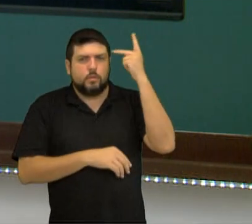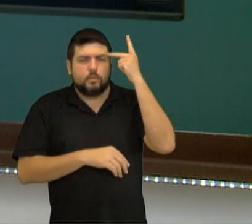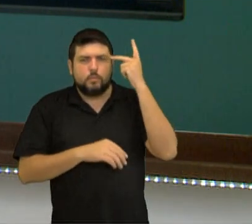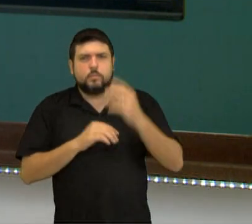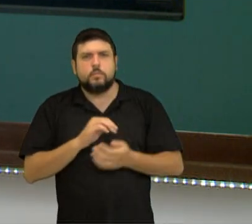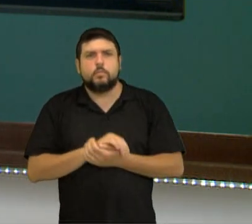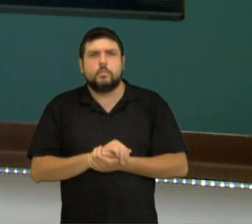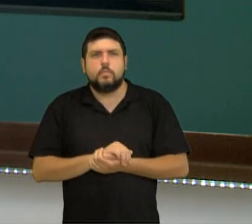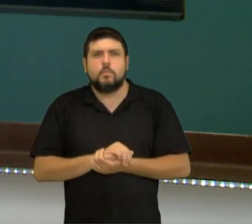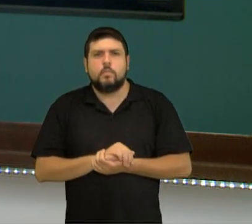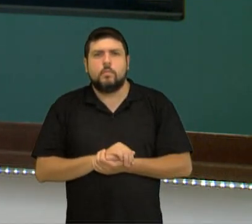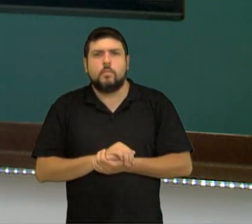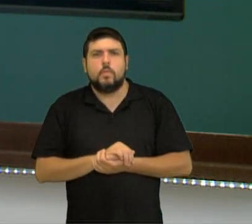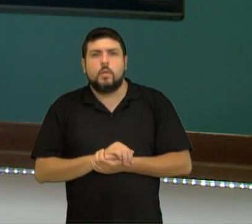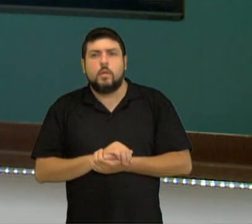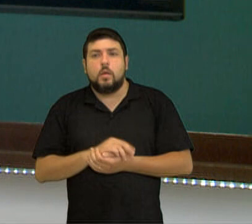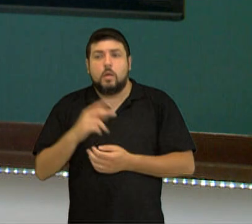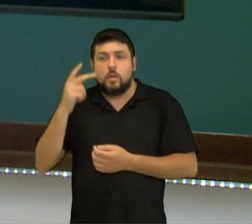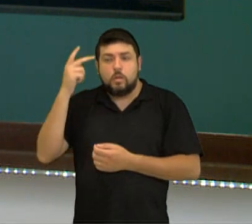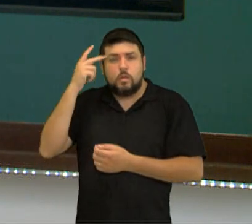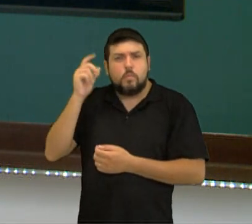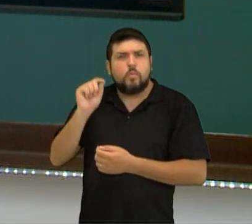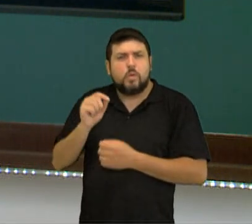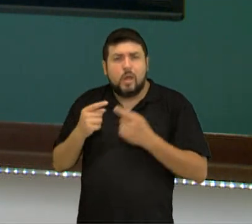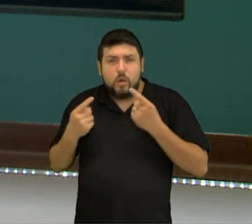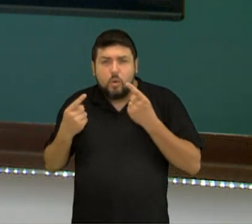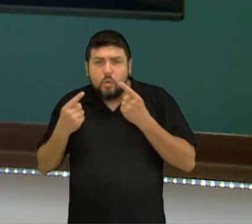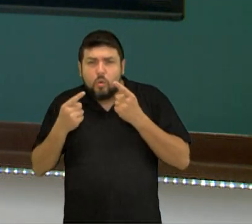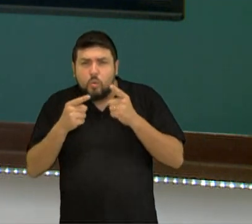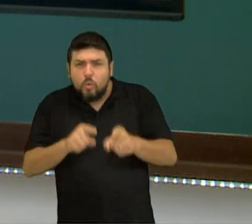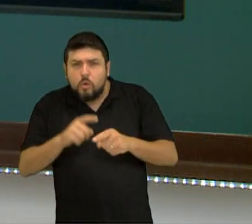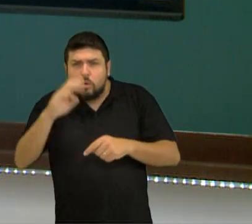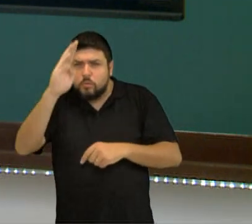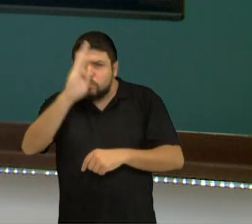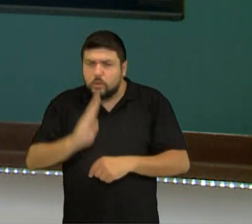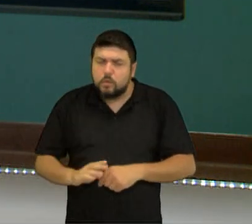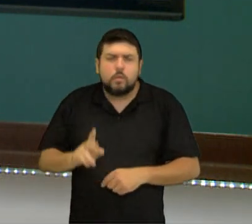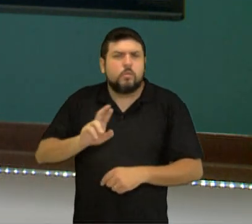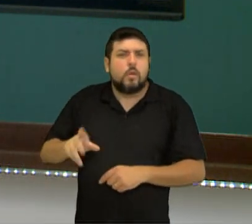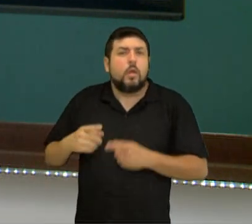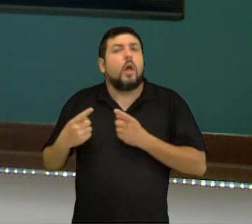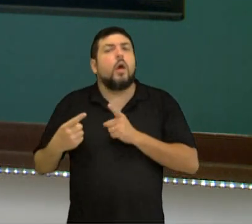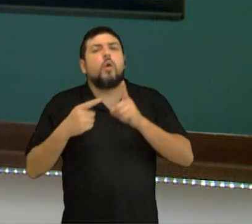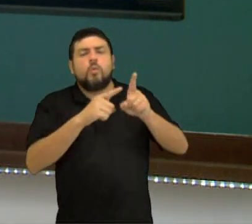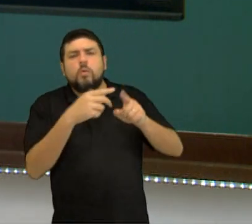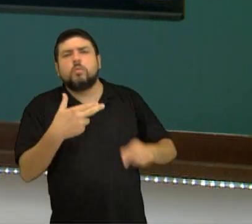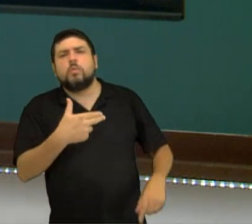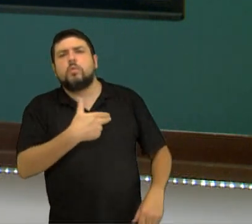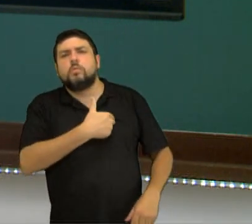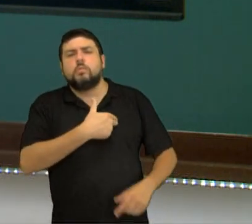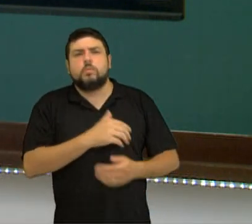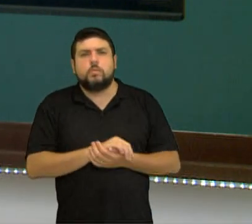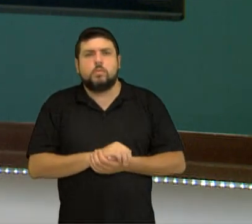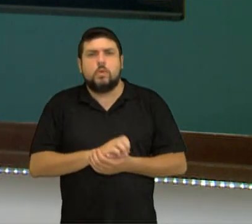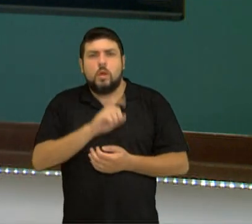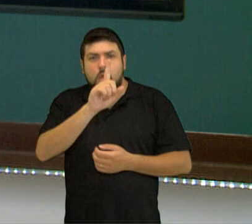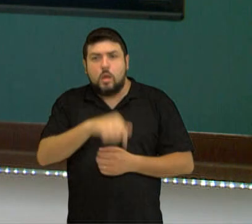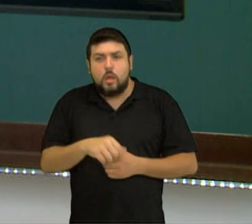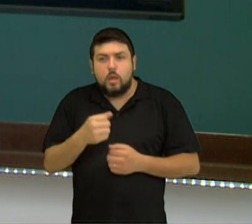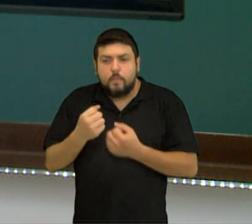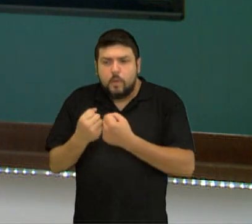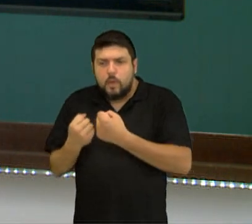Paulo estaria lutando não contra o Brasil, mas contra o governo do Getúlio Vargas. São Paulo estaria lutando a favor